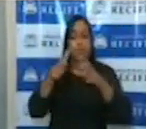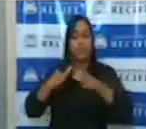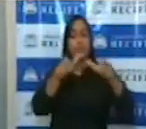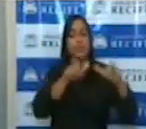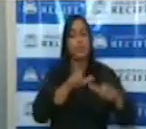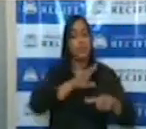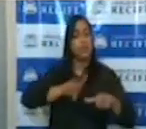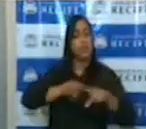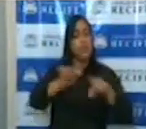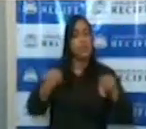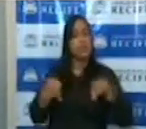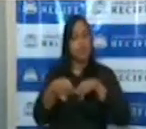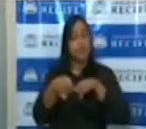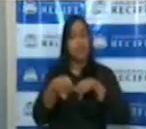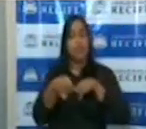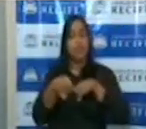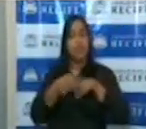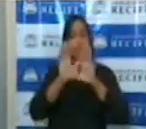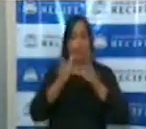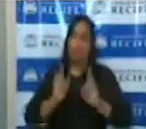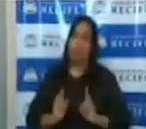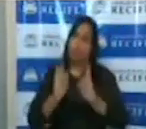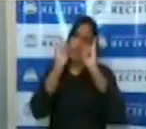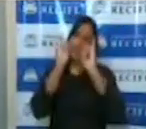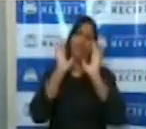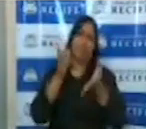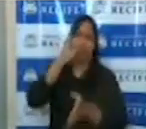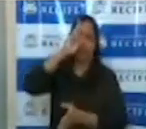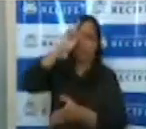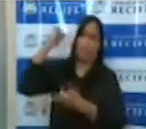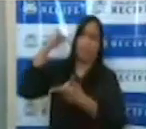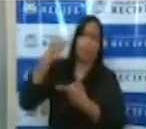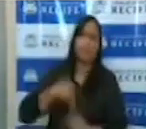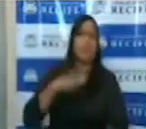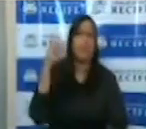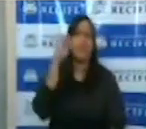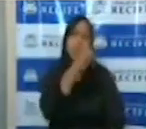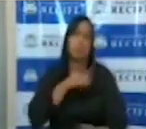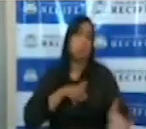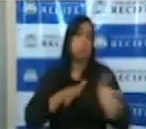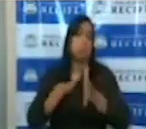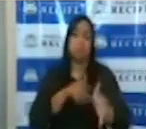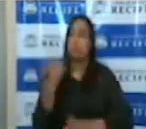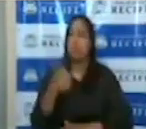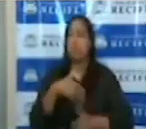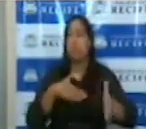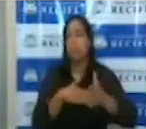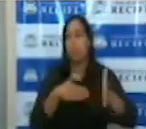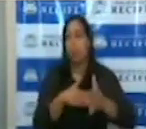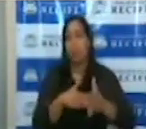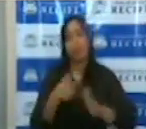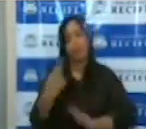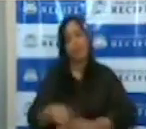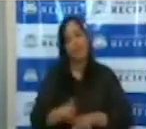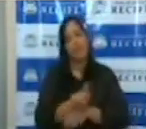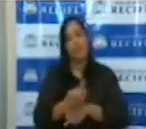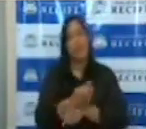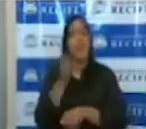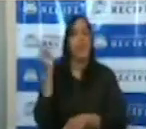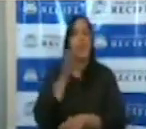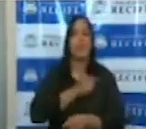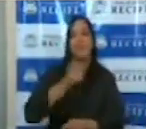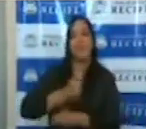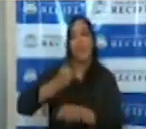e durante todo esse tempo tivemos uma enorme dificuldade na acessibilidade. E nessa gestão nós conseguimos fazer uma